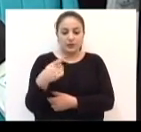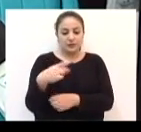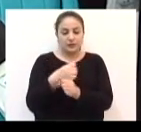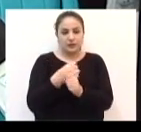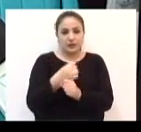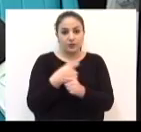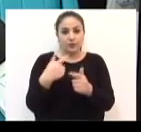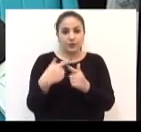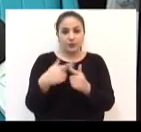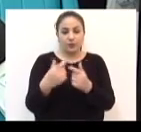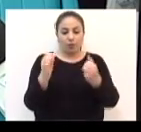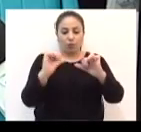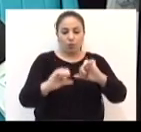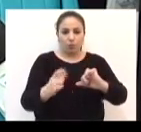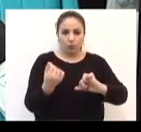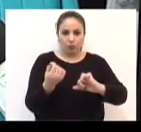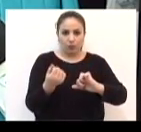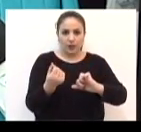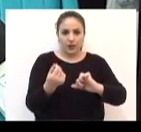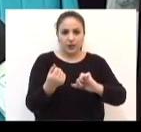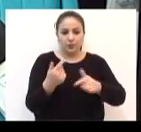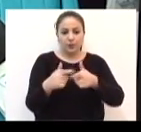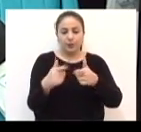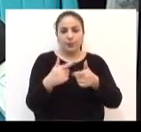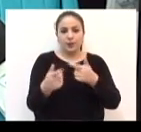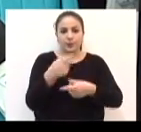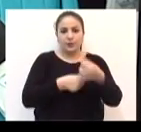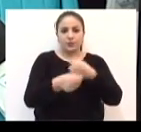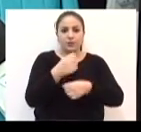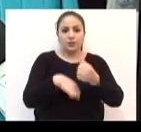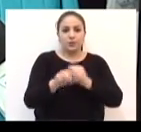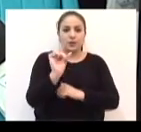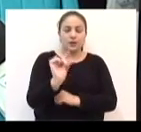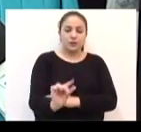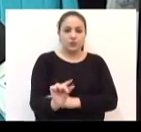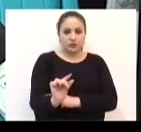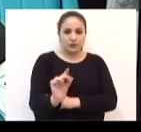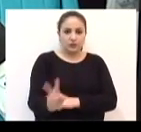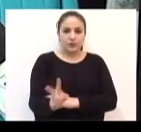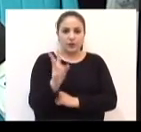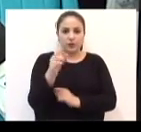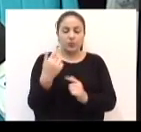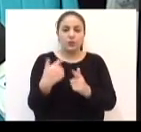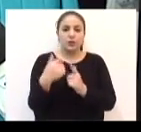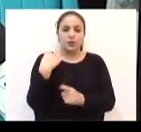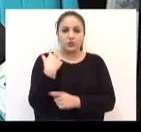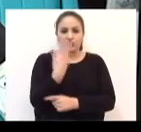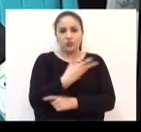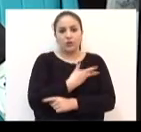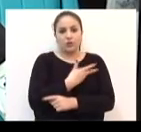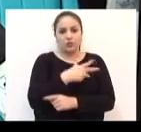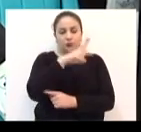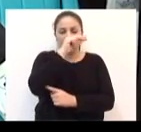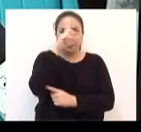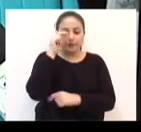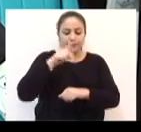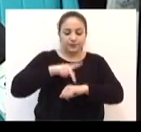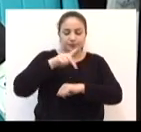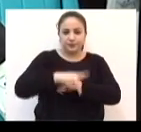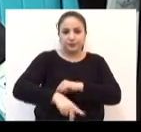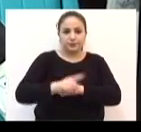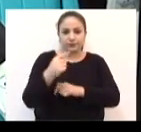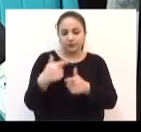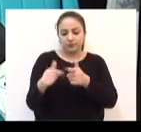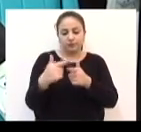ano de crise e que desaqueceu a economia, há uma pequena redução desses valores. O que, no nosso caso, do município de Passo Fundo, não